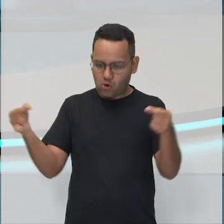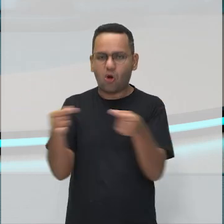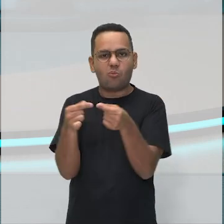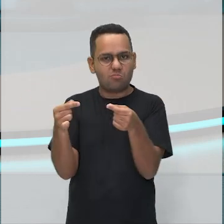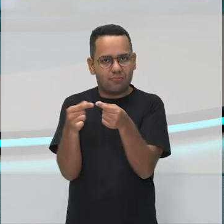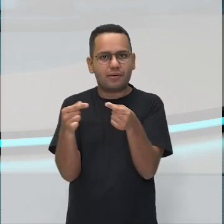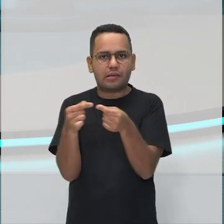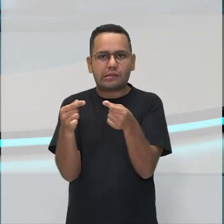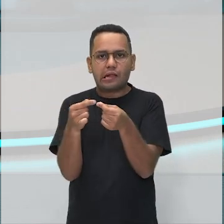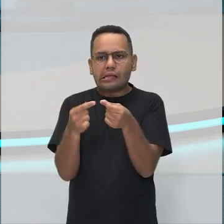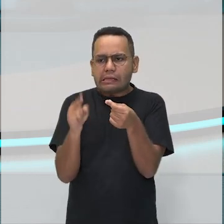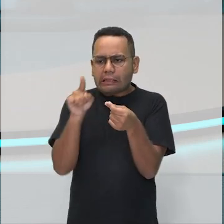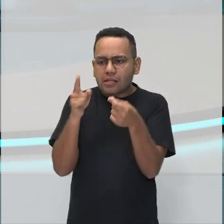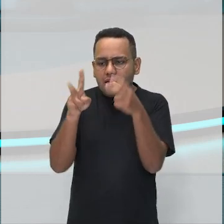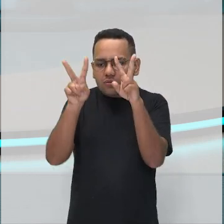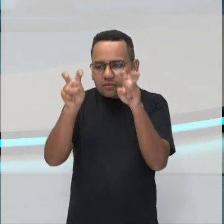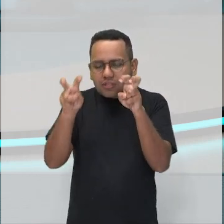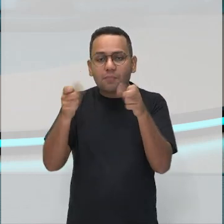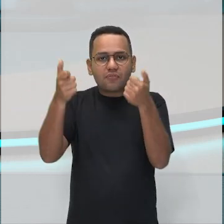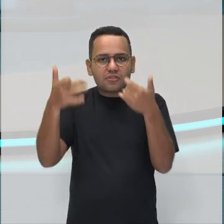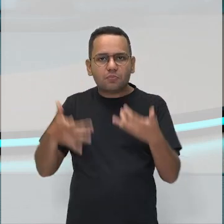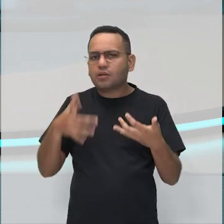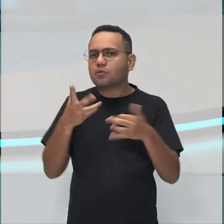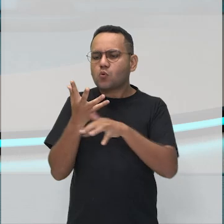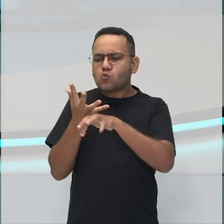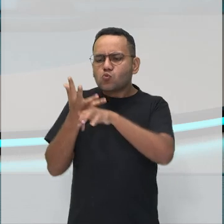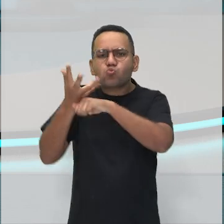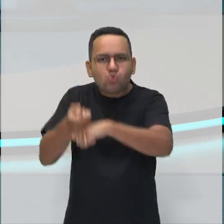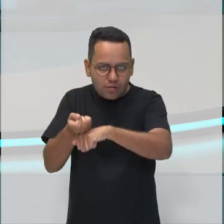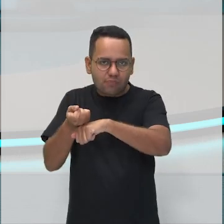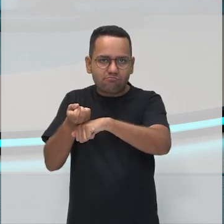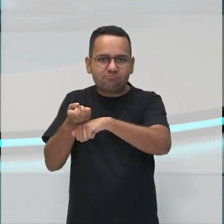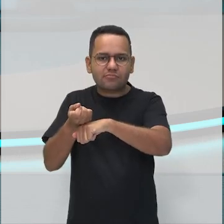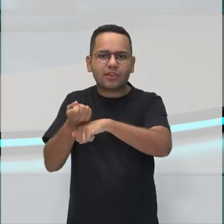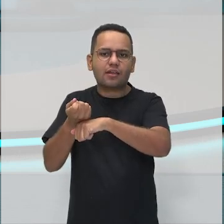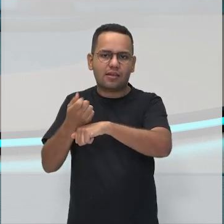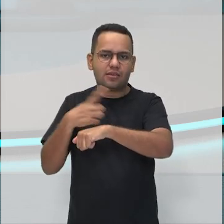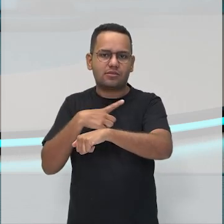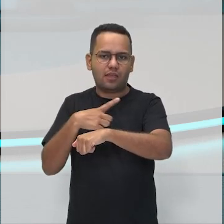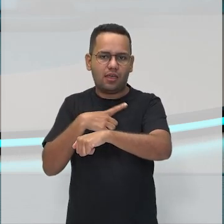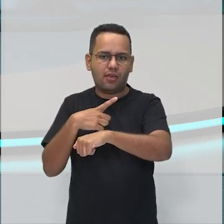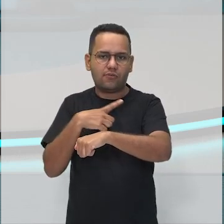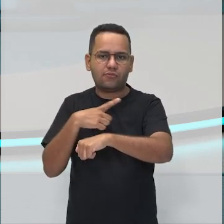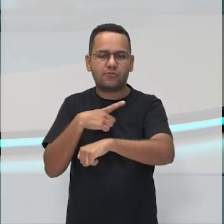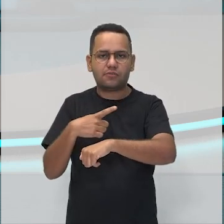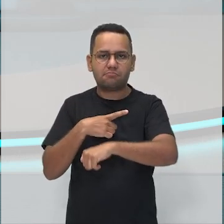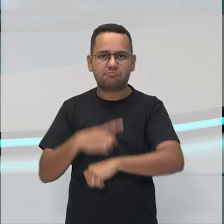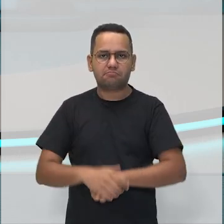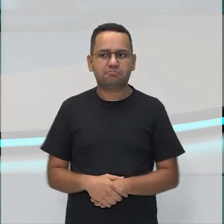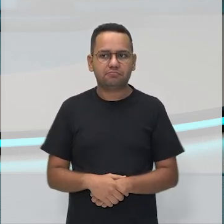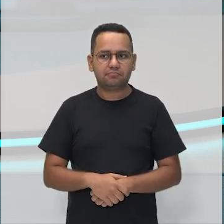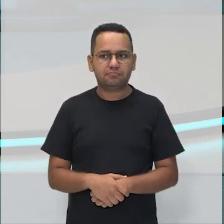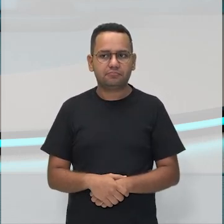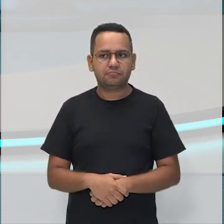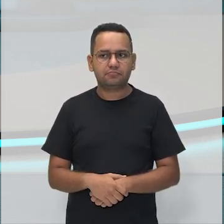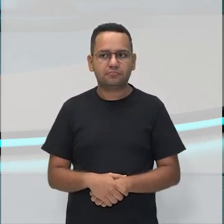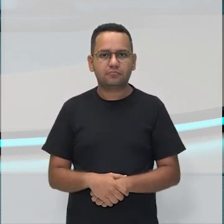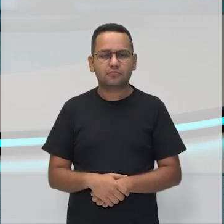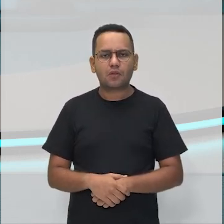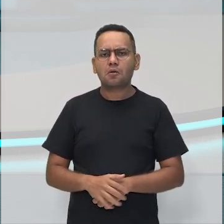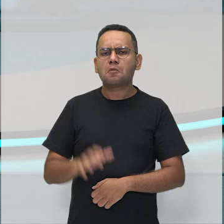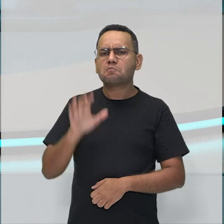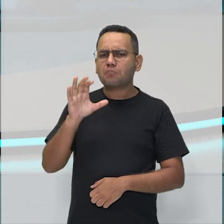seca de 1915, esse período em que nós tivemos uma seca muito intensa. E essa